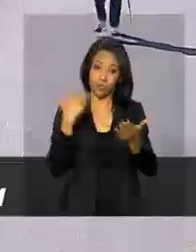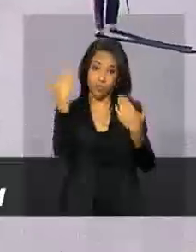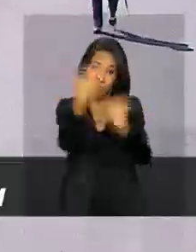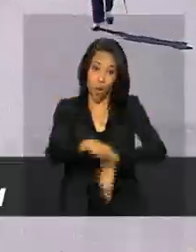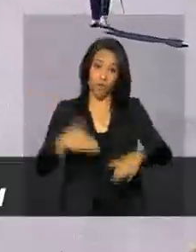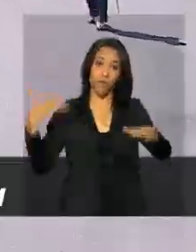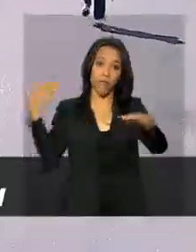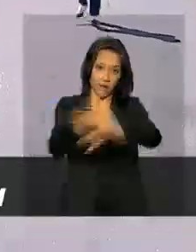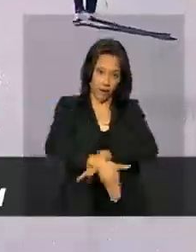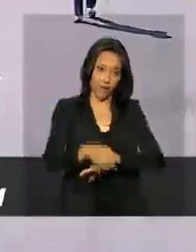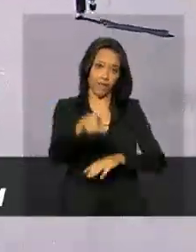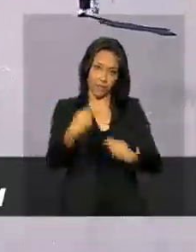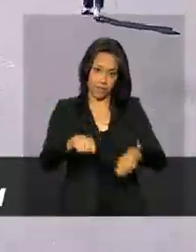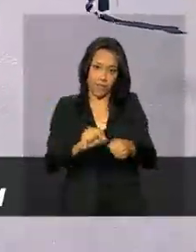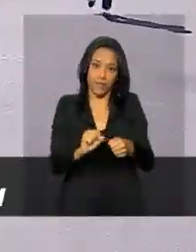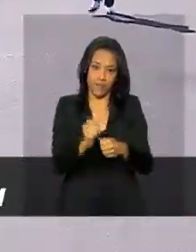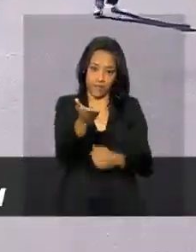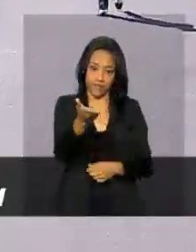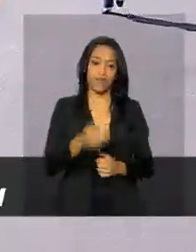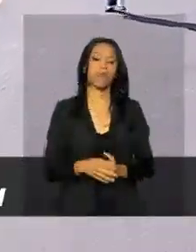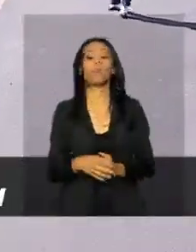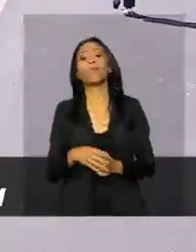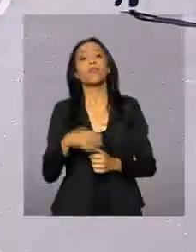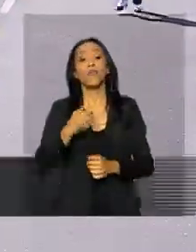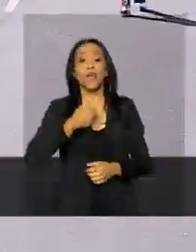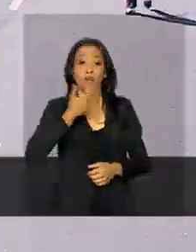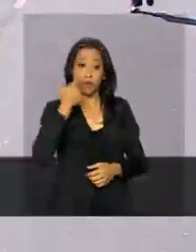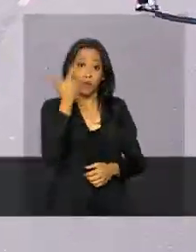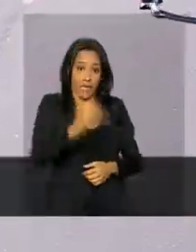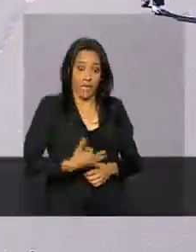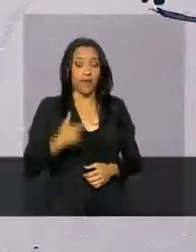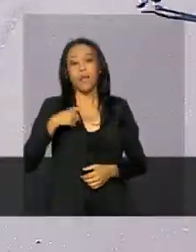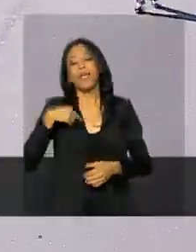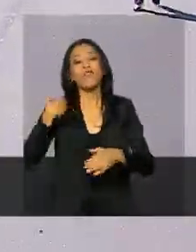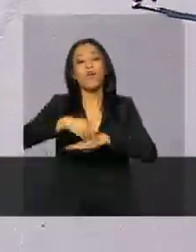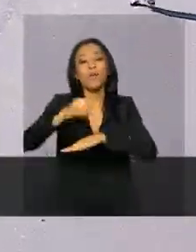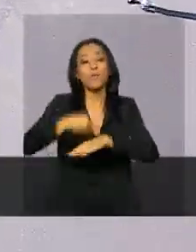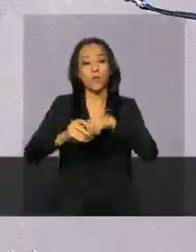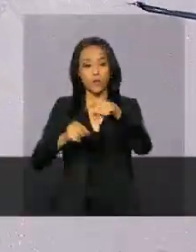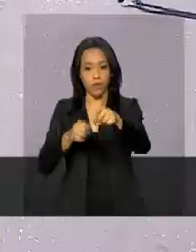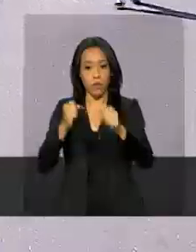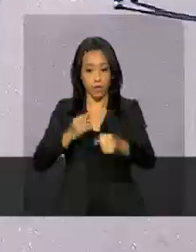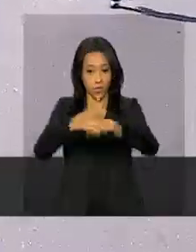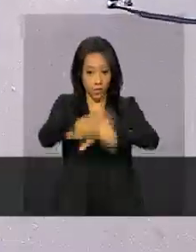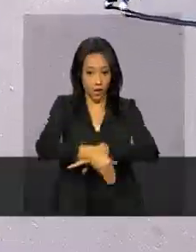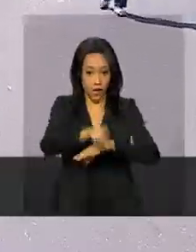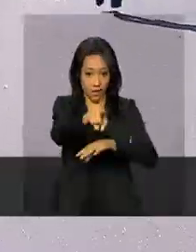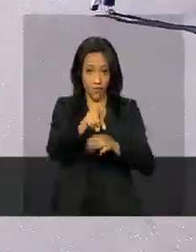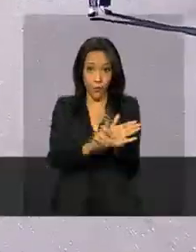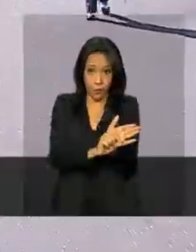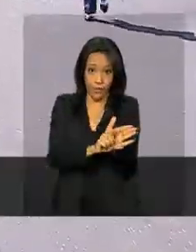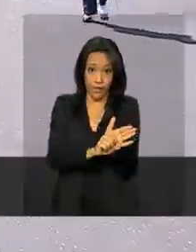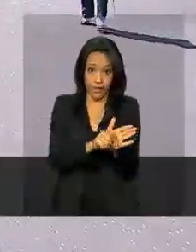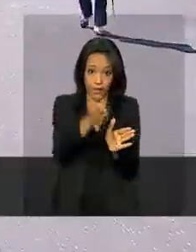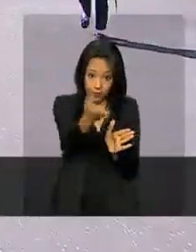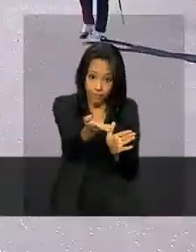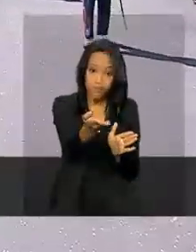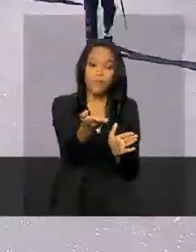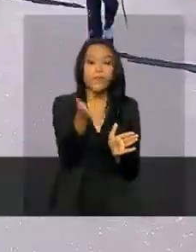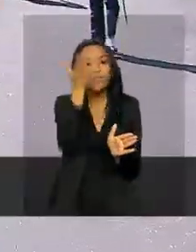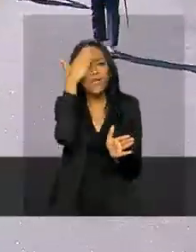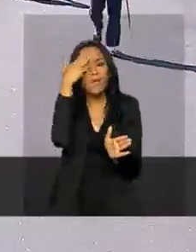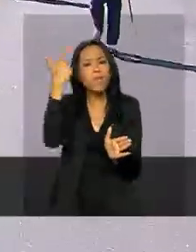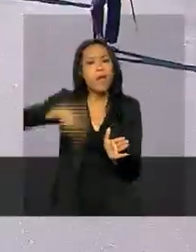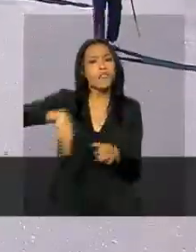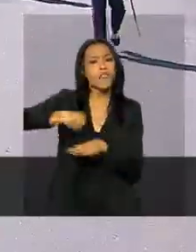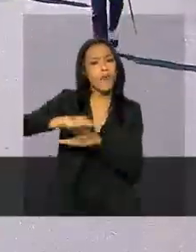tropas especiais, tem informação também no nosso Twitter. Lembrando aí, @TVNBR, você vai ficar sabendo muito mais, além do que nós